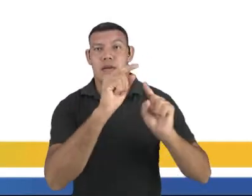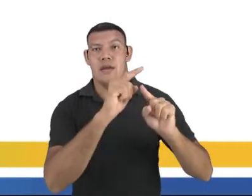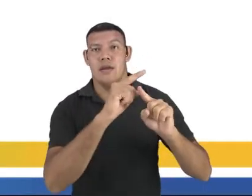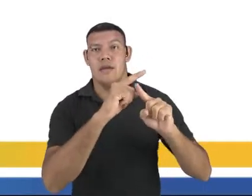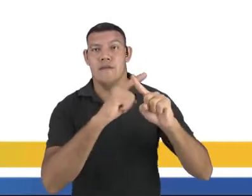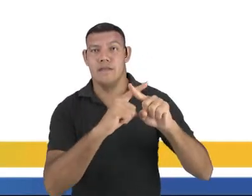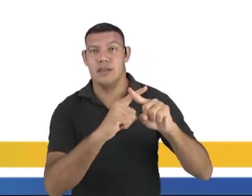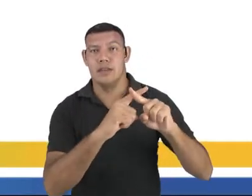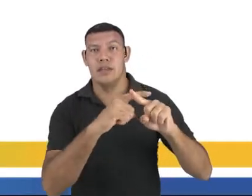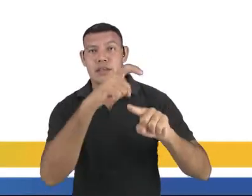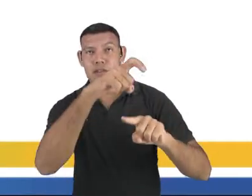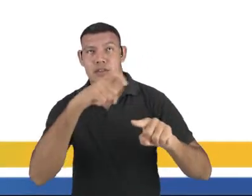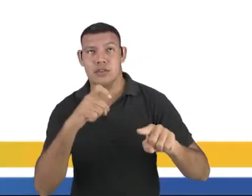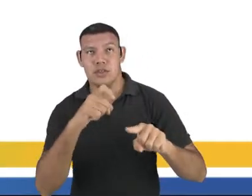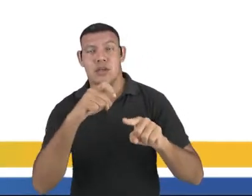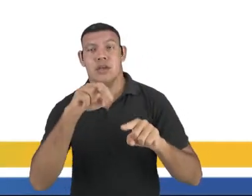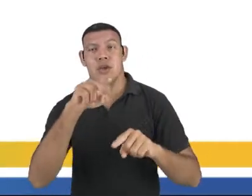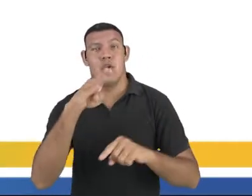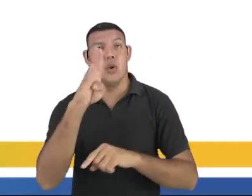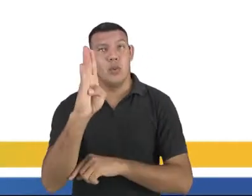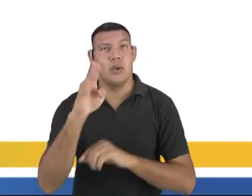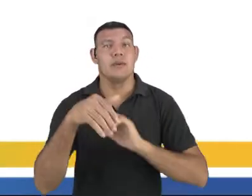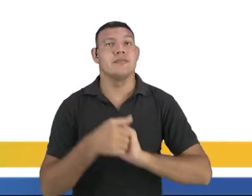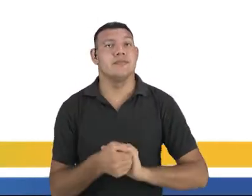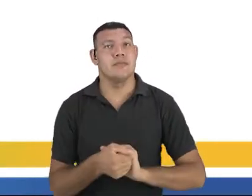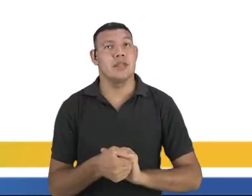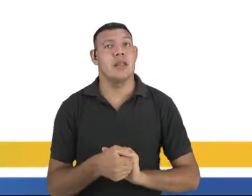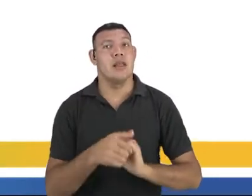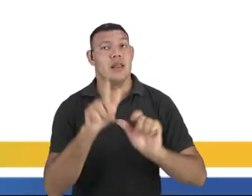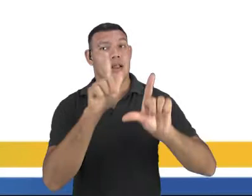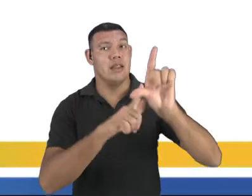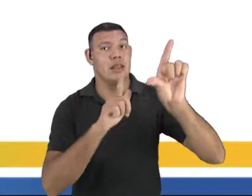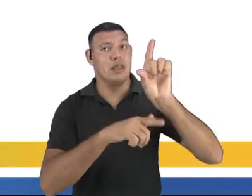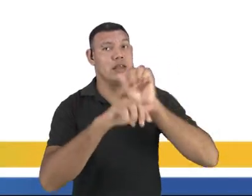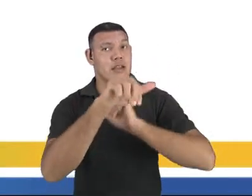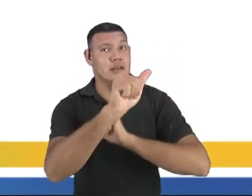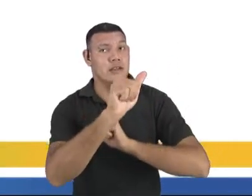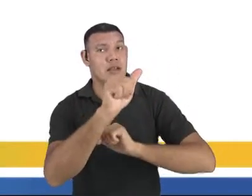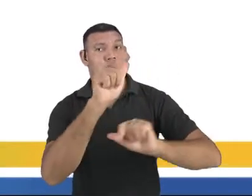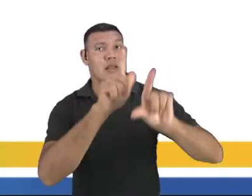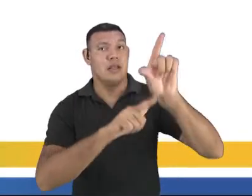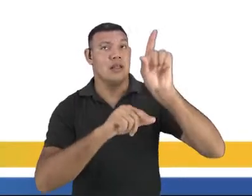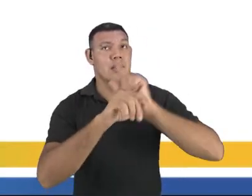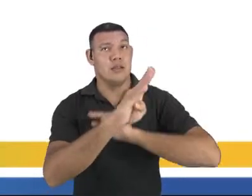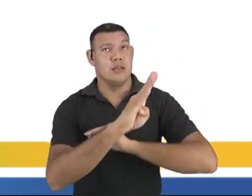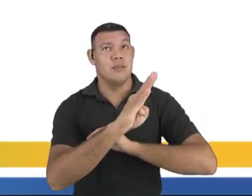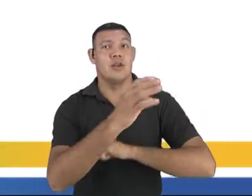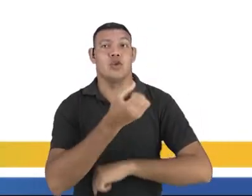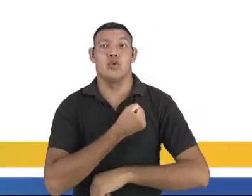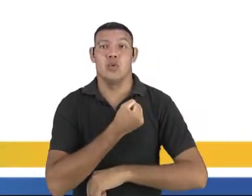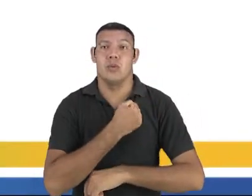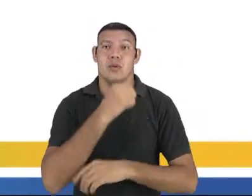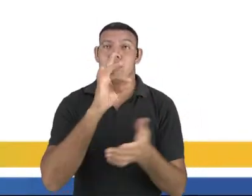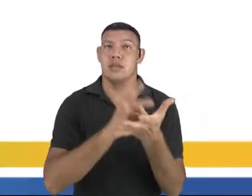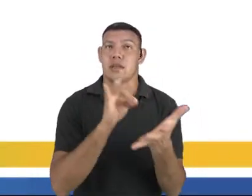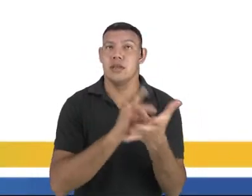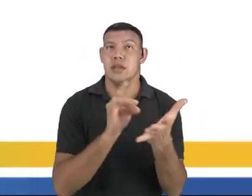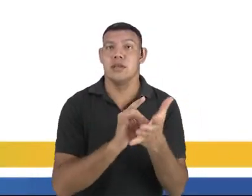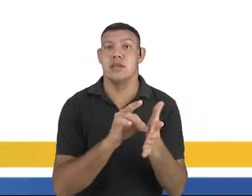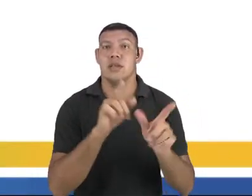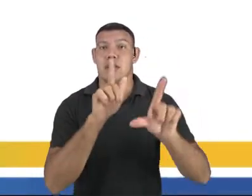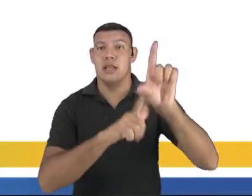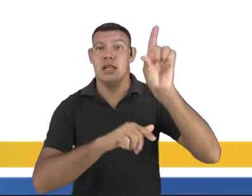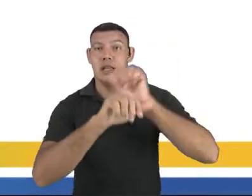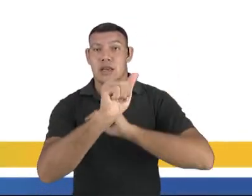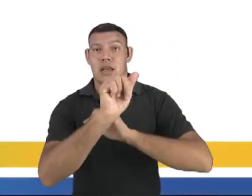são números reais onde o ar Obrigatoriamente tem que ser diferente de zero vejamos aqui alguns exemplos o dobro de x =